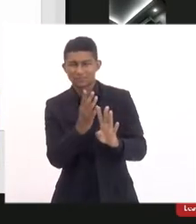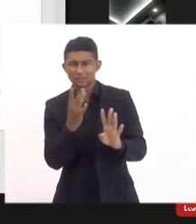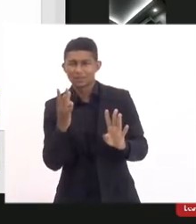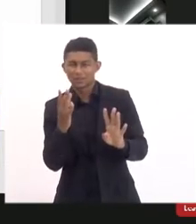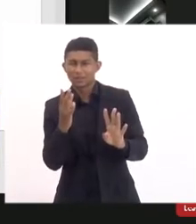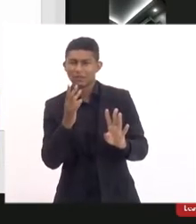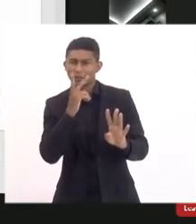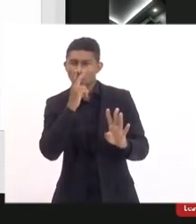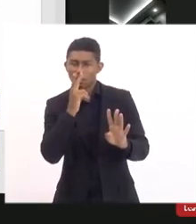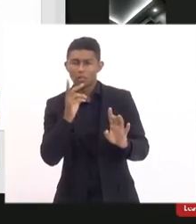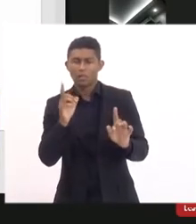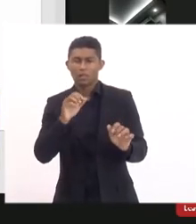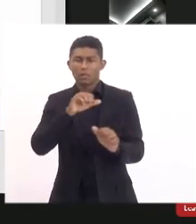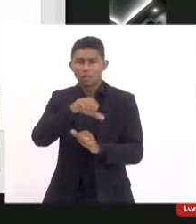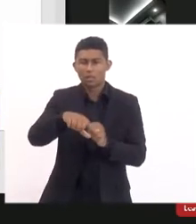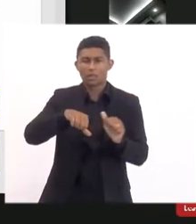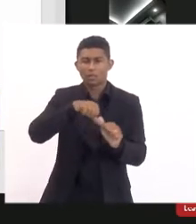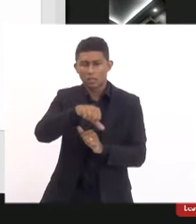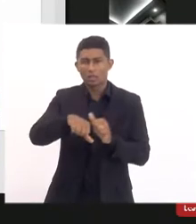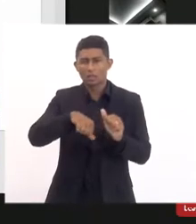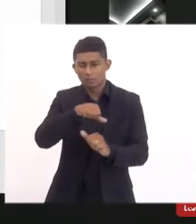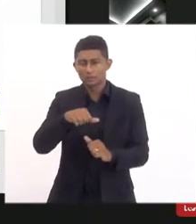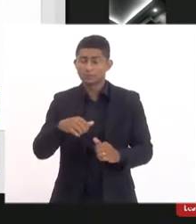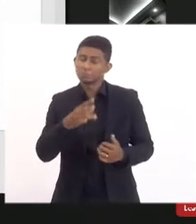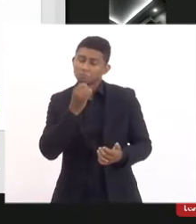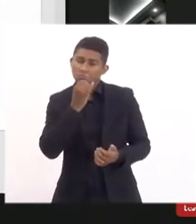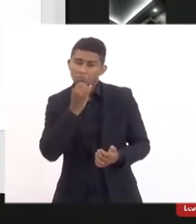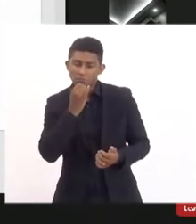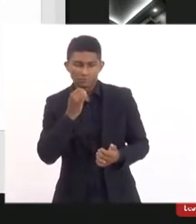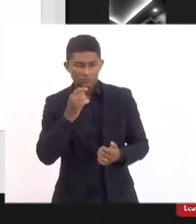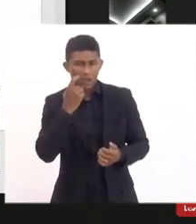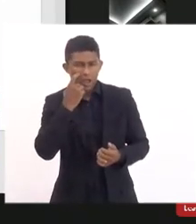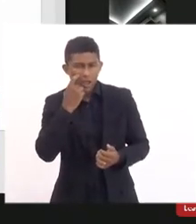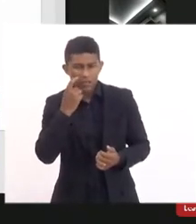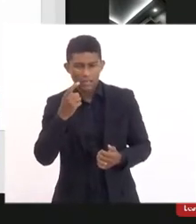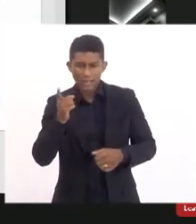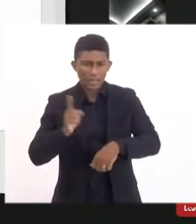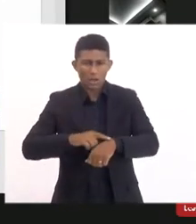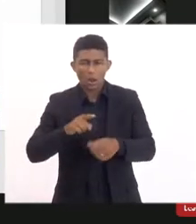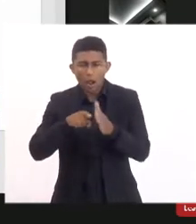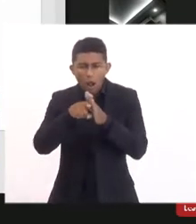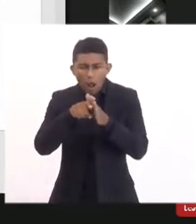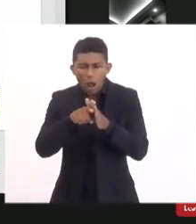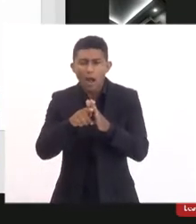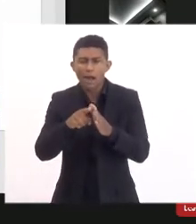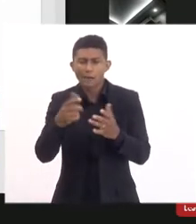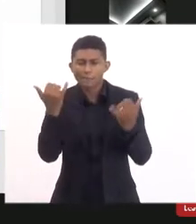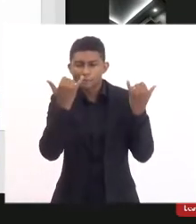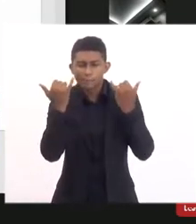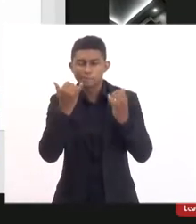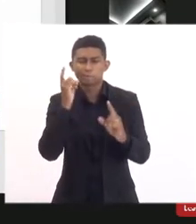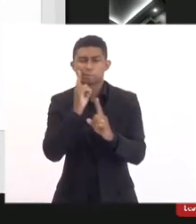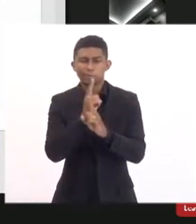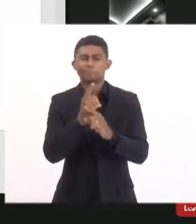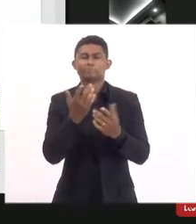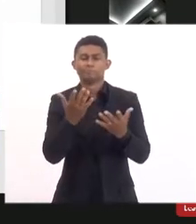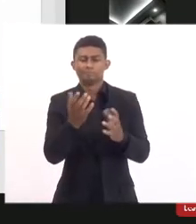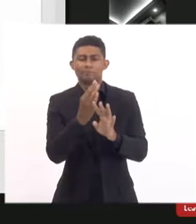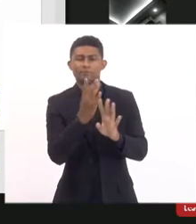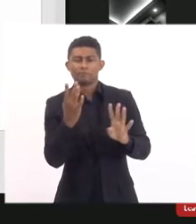uma quantidade de pessoas naquele momento que você faz o levantamento, mas essas pessoas vão rodando, elas encontram